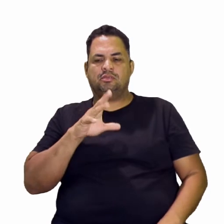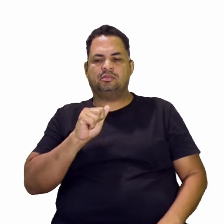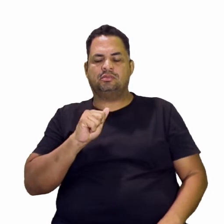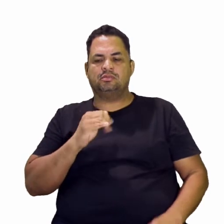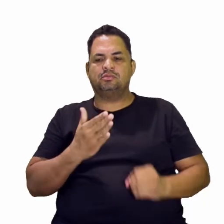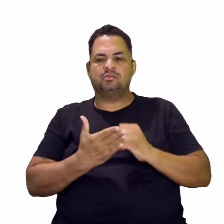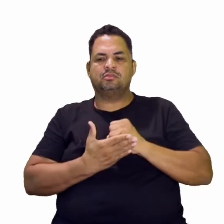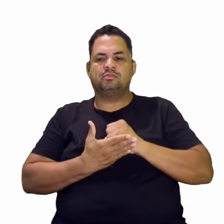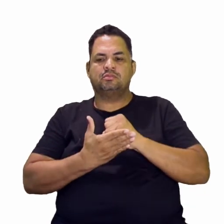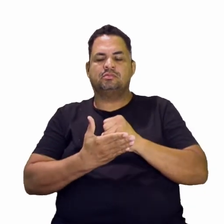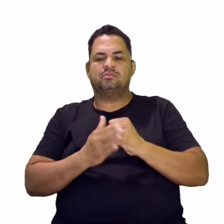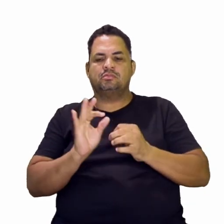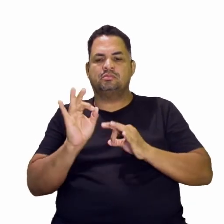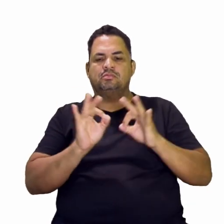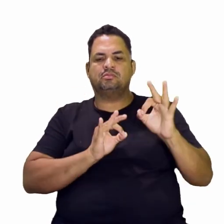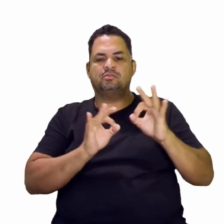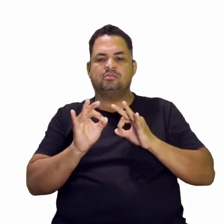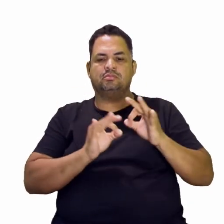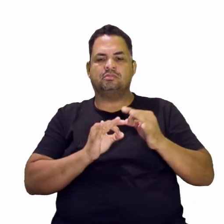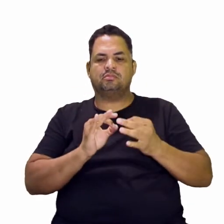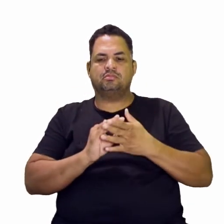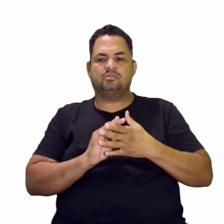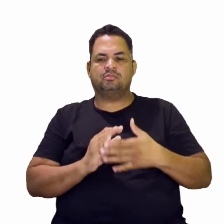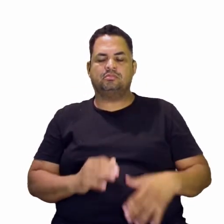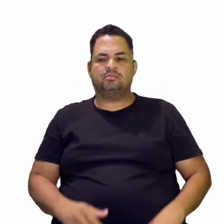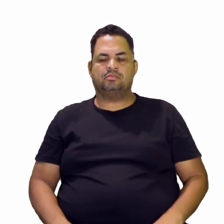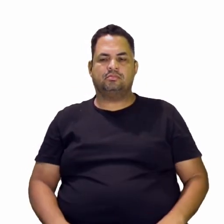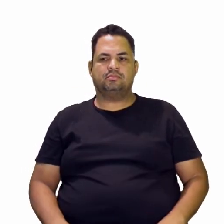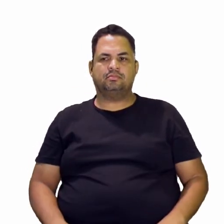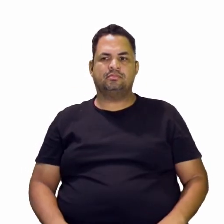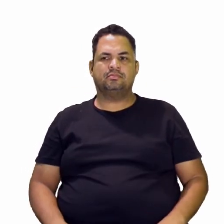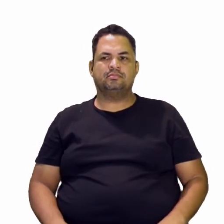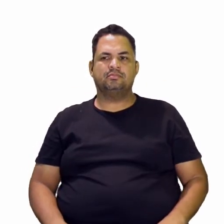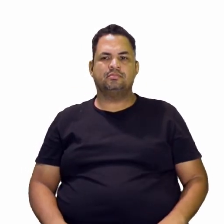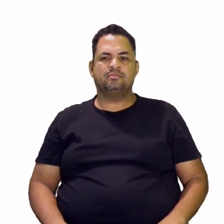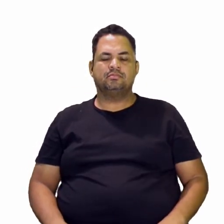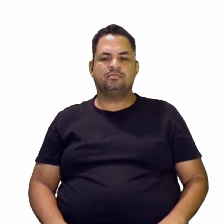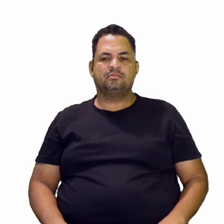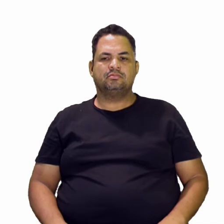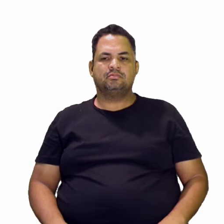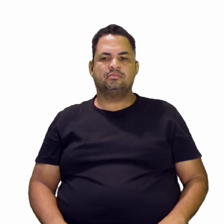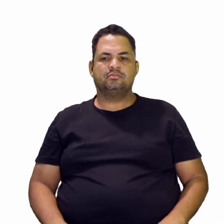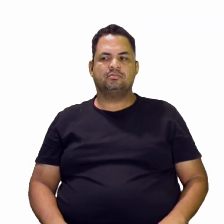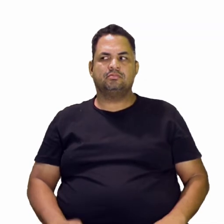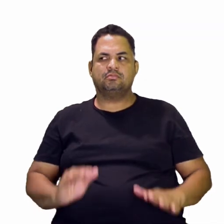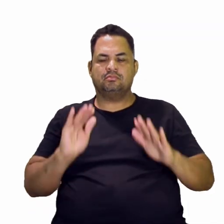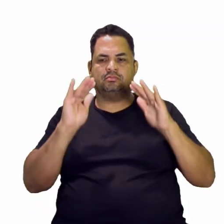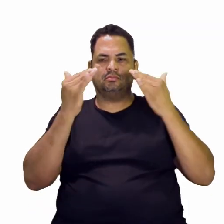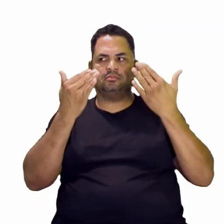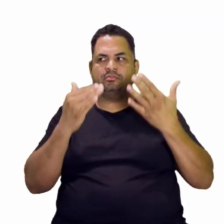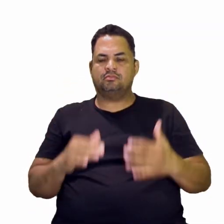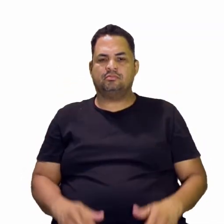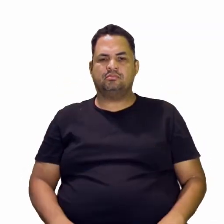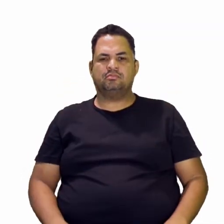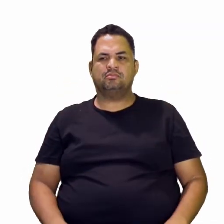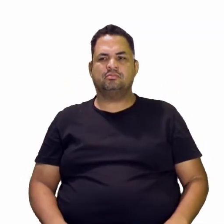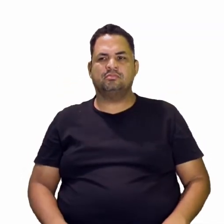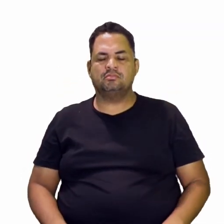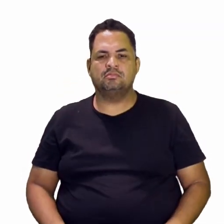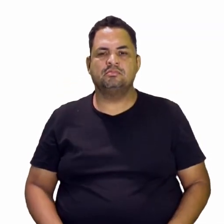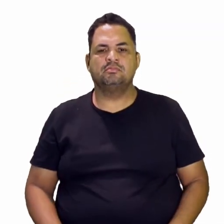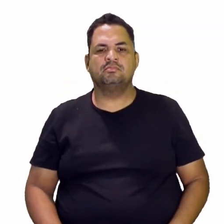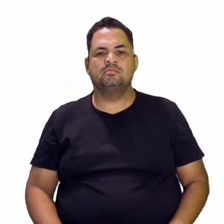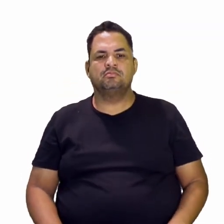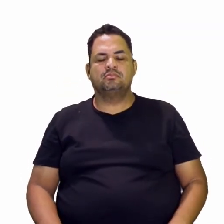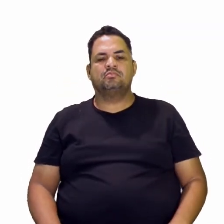base para formar o colesterol. Tá bom? Então, tem que ficar atento a essas situações. E aí, a